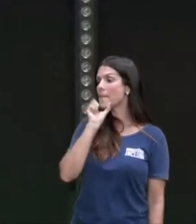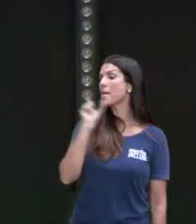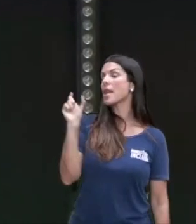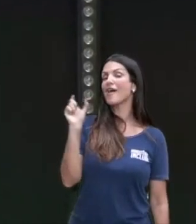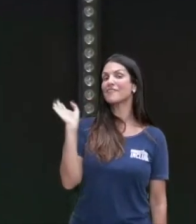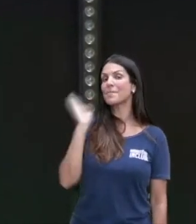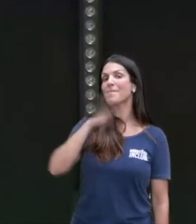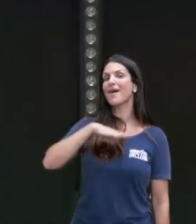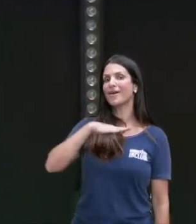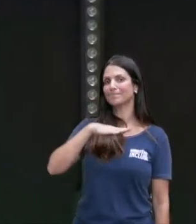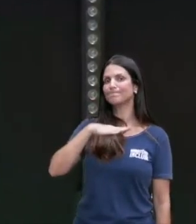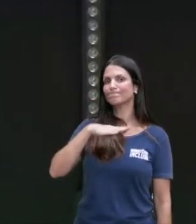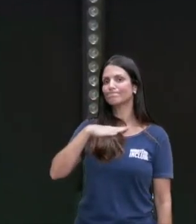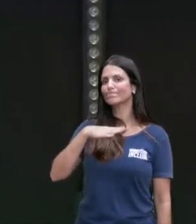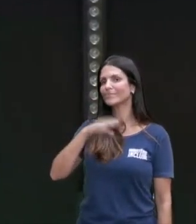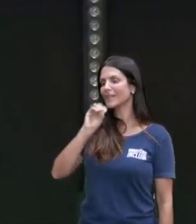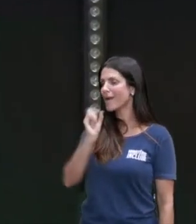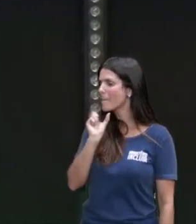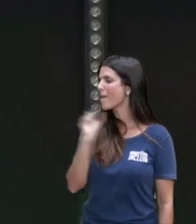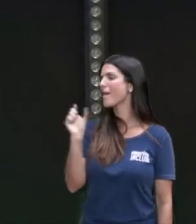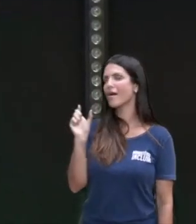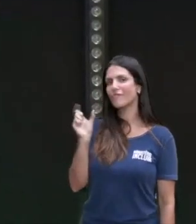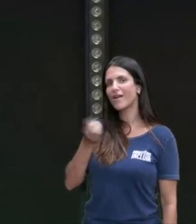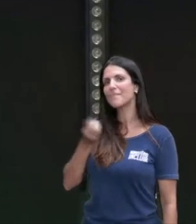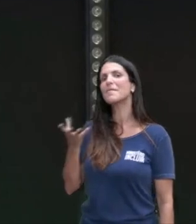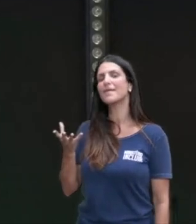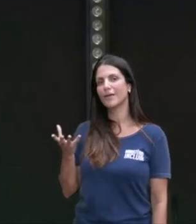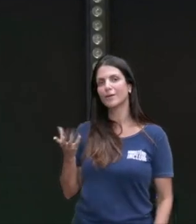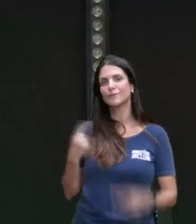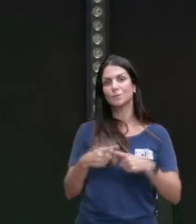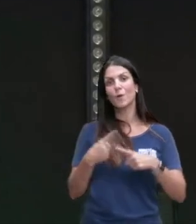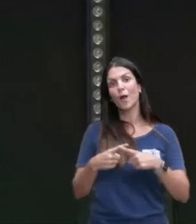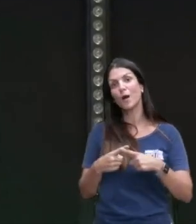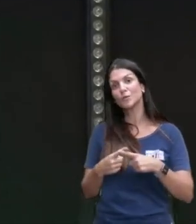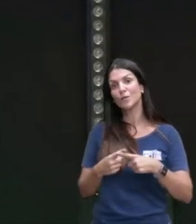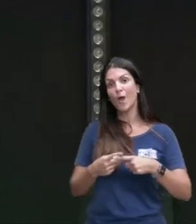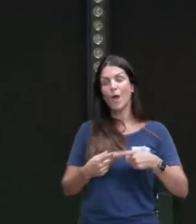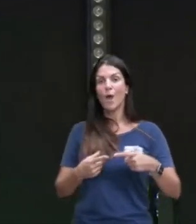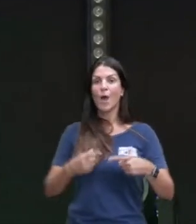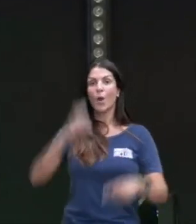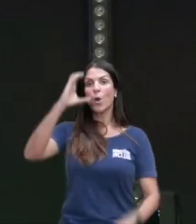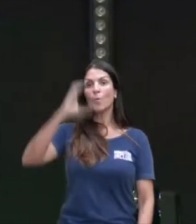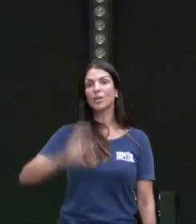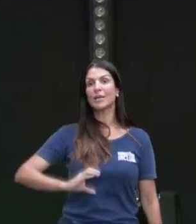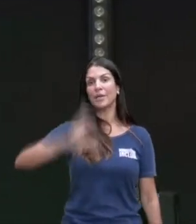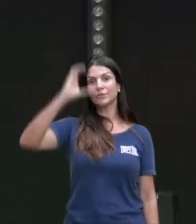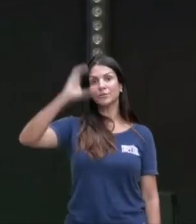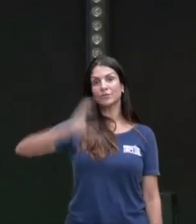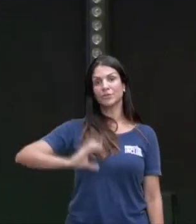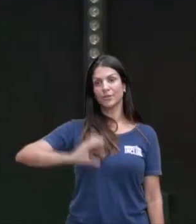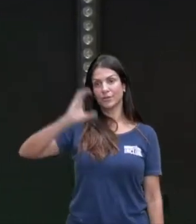são liberadas por causa de atitudes comportamentos que a gente tem em casa comparações entre